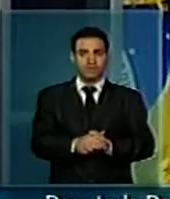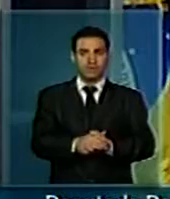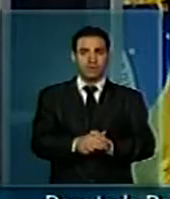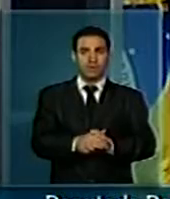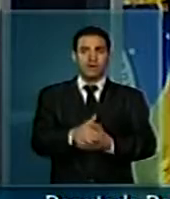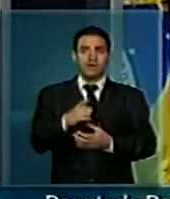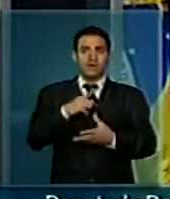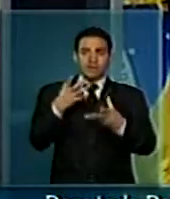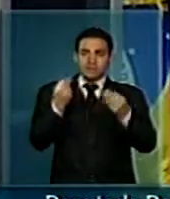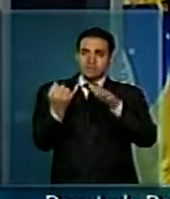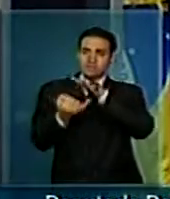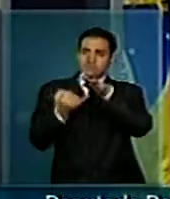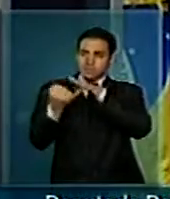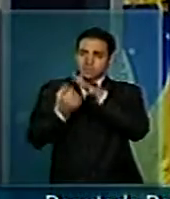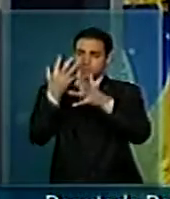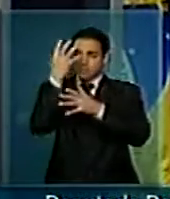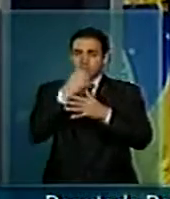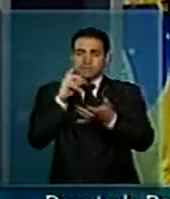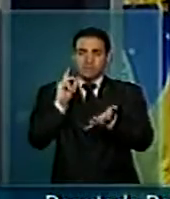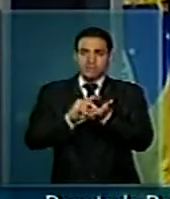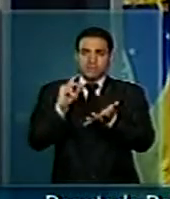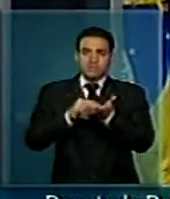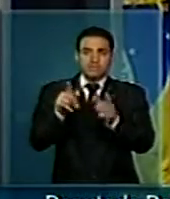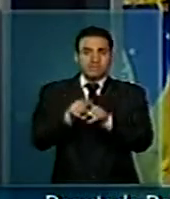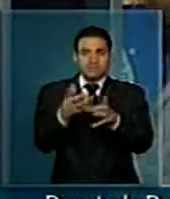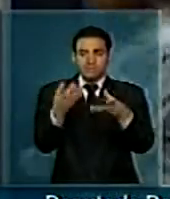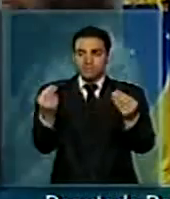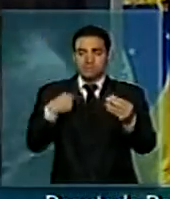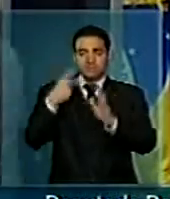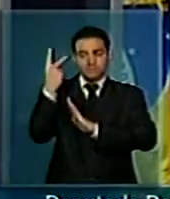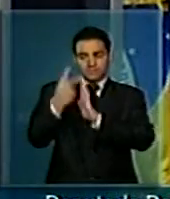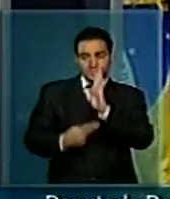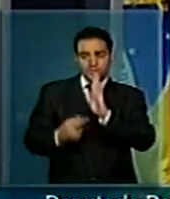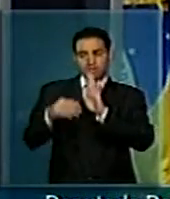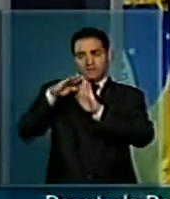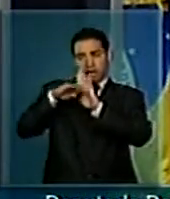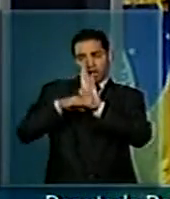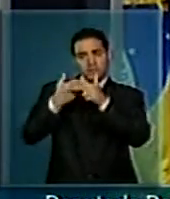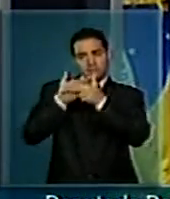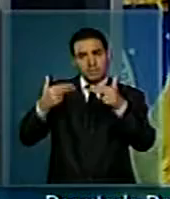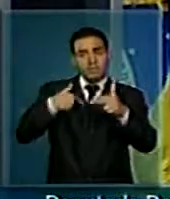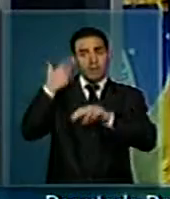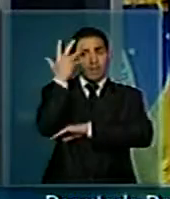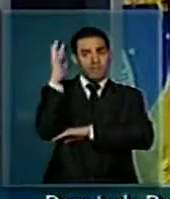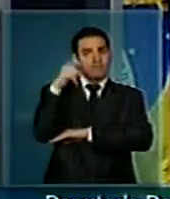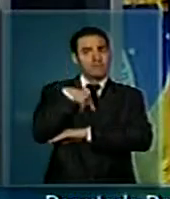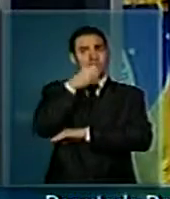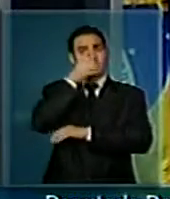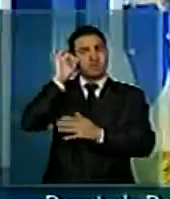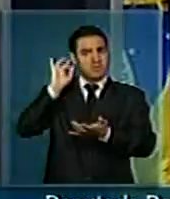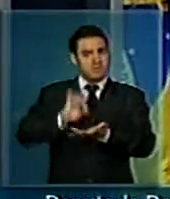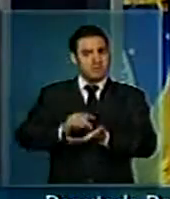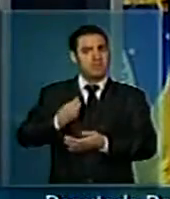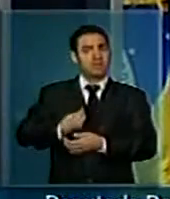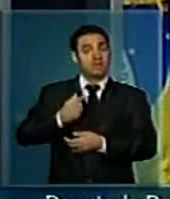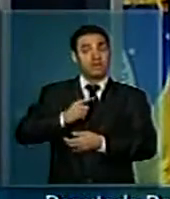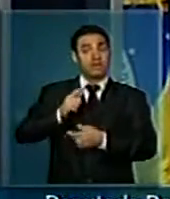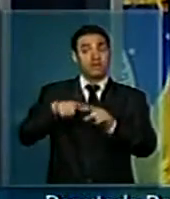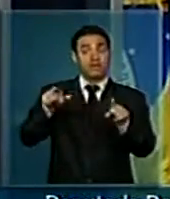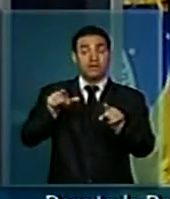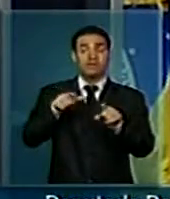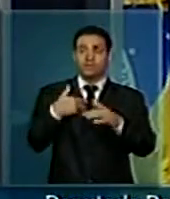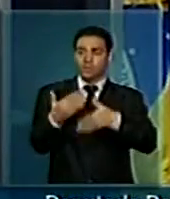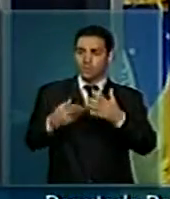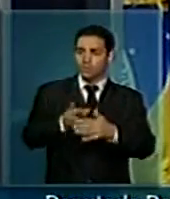Quantas instituições sérias e quantos projetos e programas ambientais bem-sucedidos temos